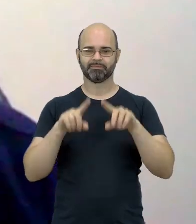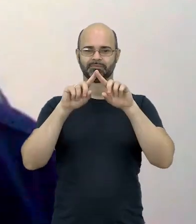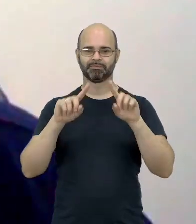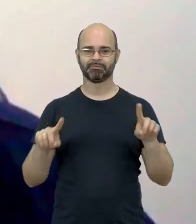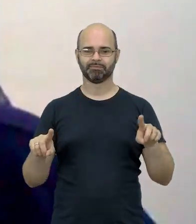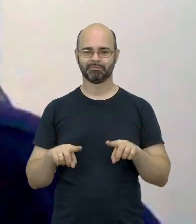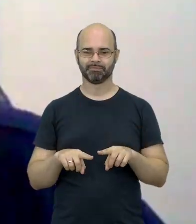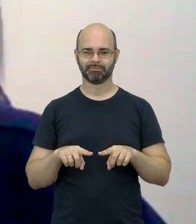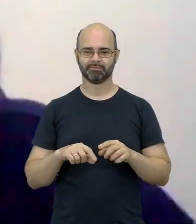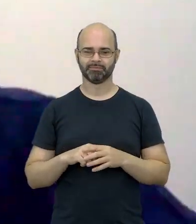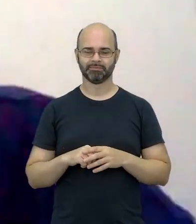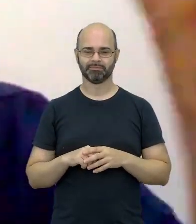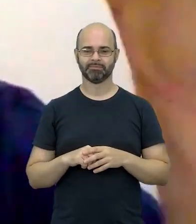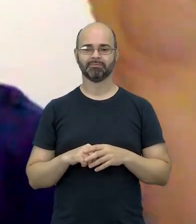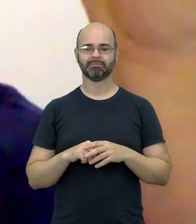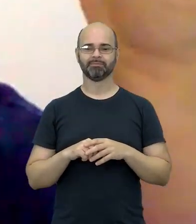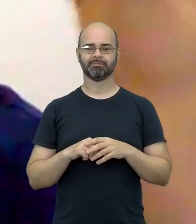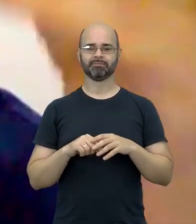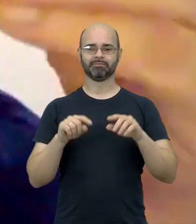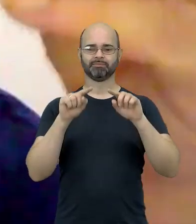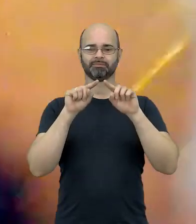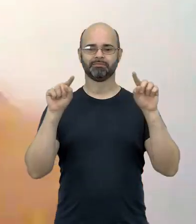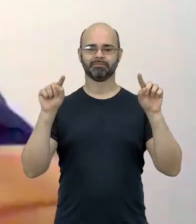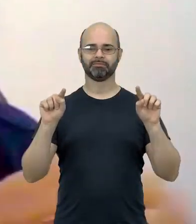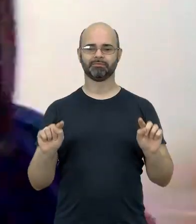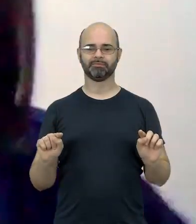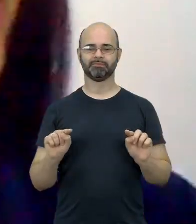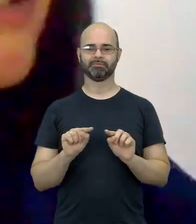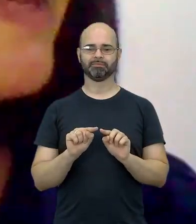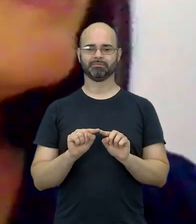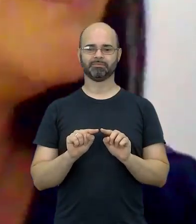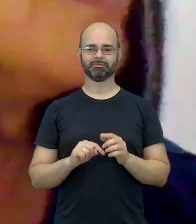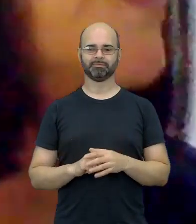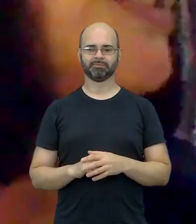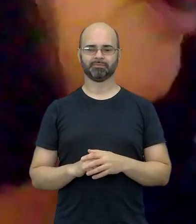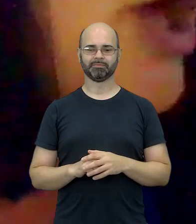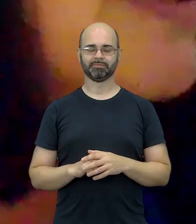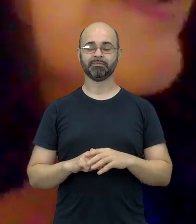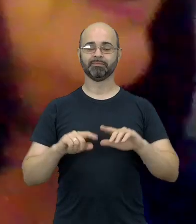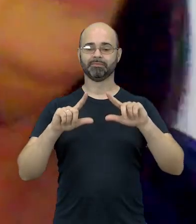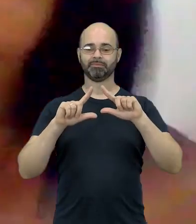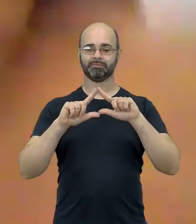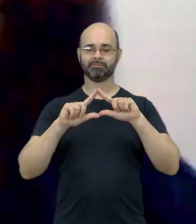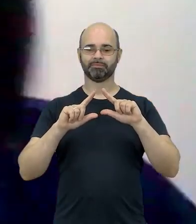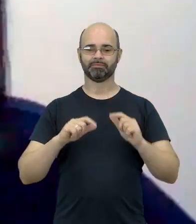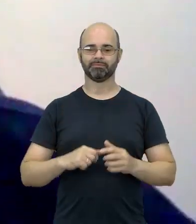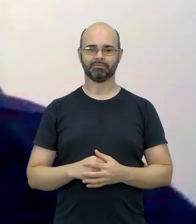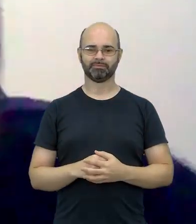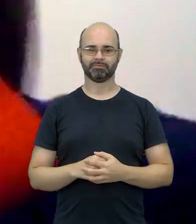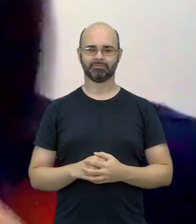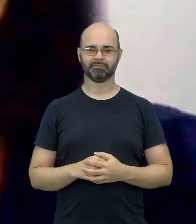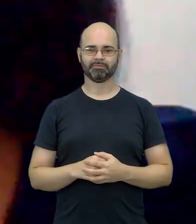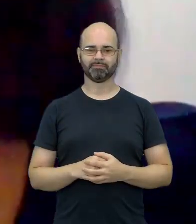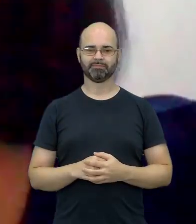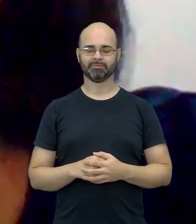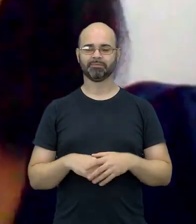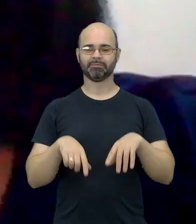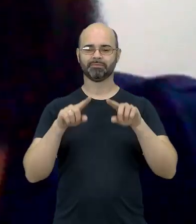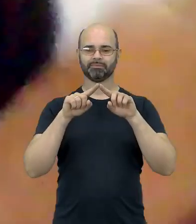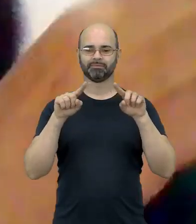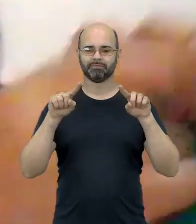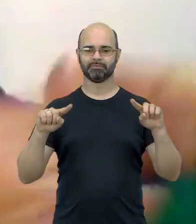um quadrado, um triângulo, né? Eu trouxe algumas pecinhas menores, um trapézio,